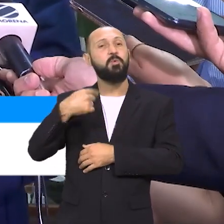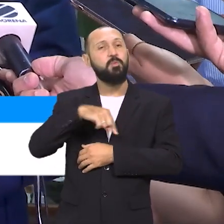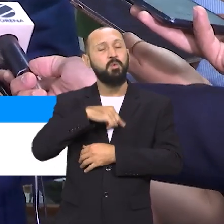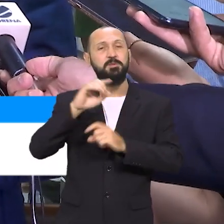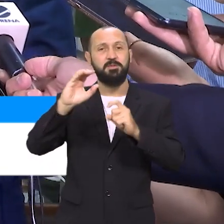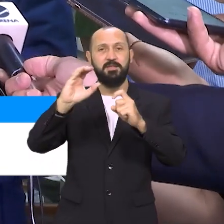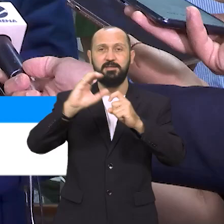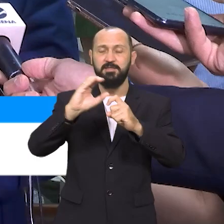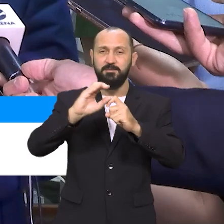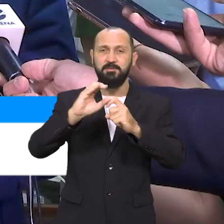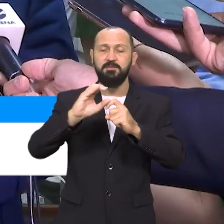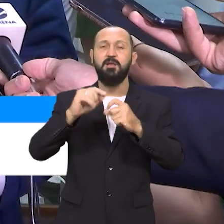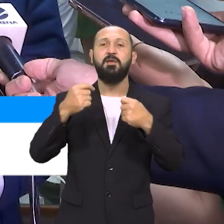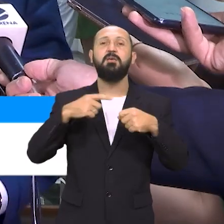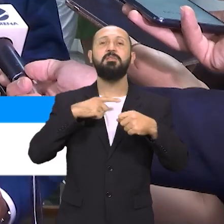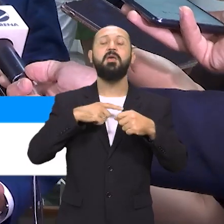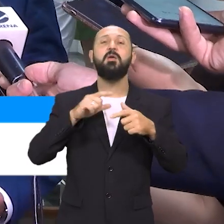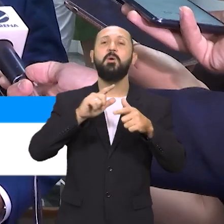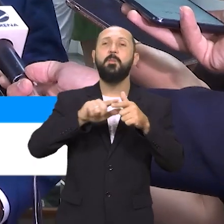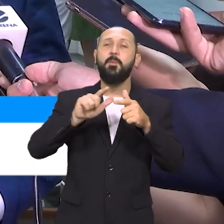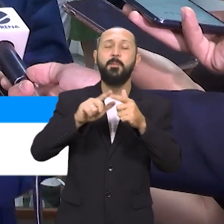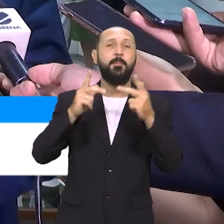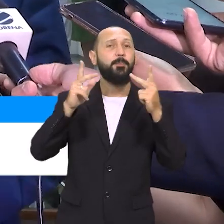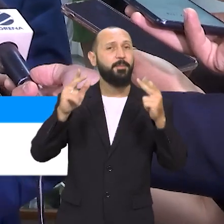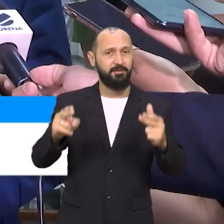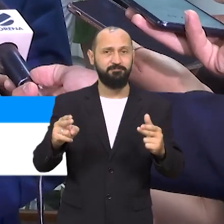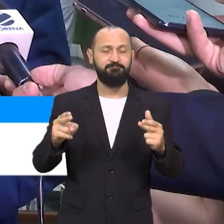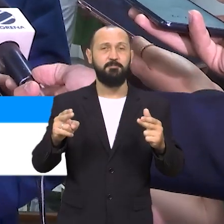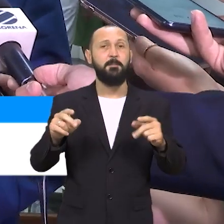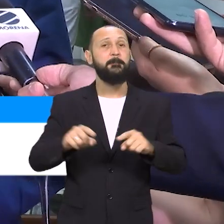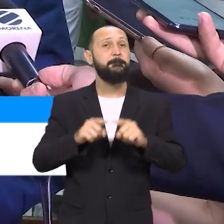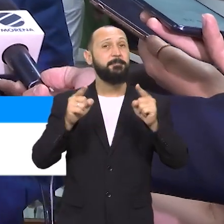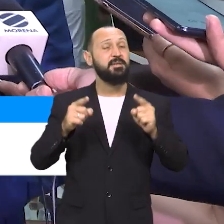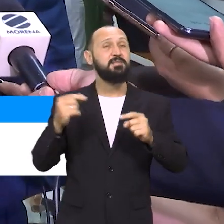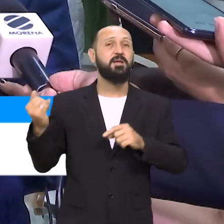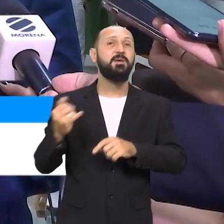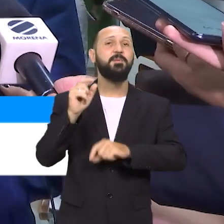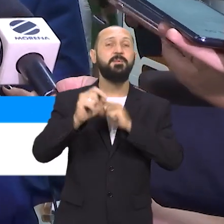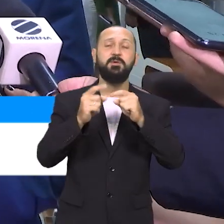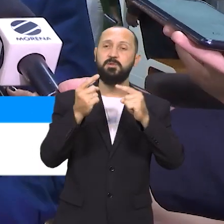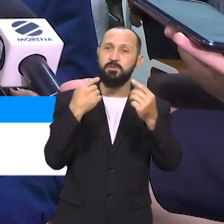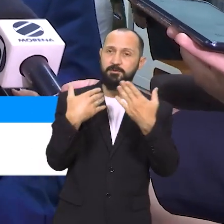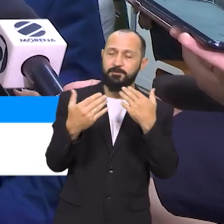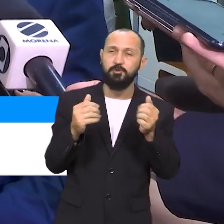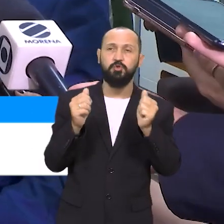nosso caso, CACEMES, nós também enfrentamos os mesmos problemas, mas é